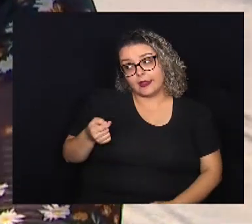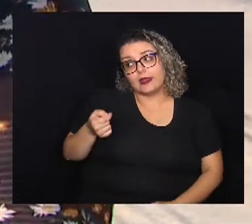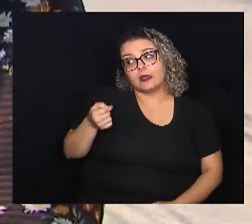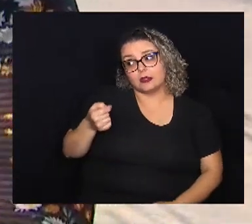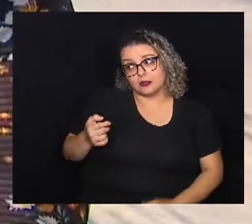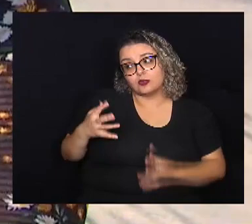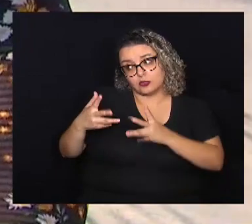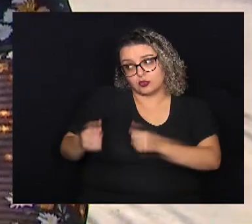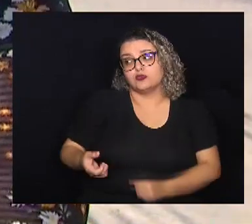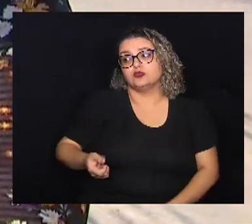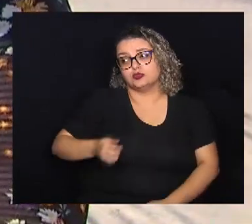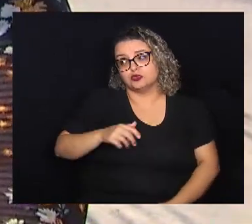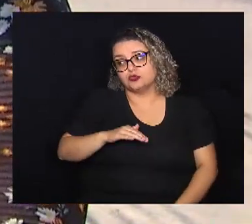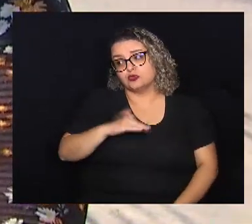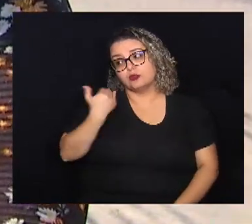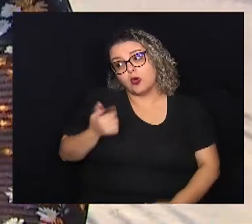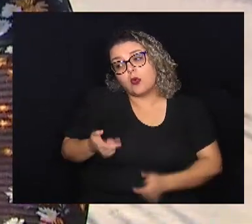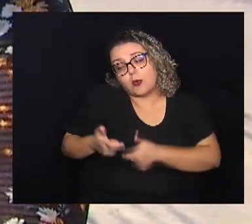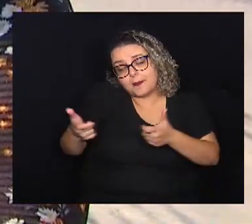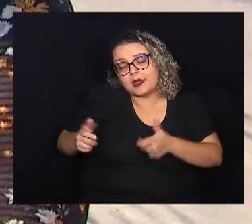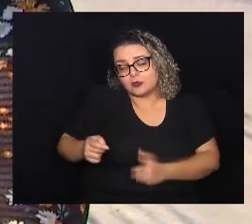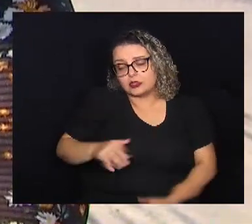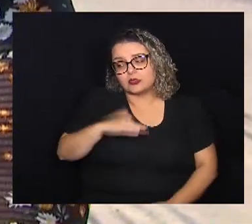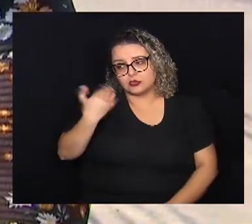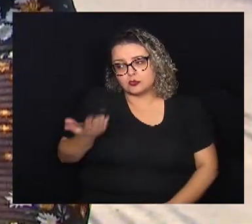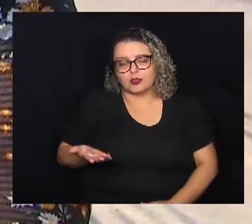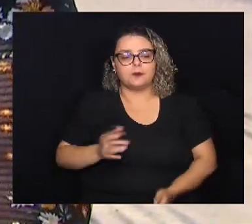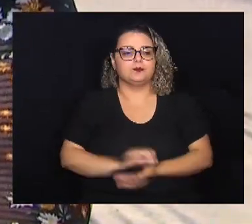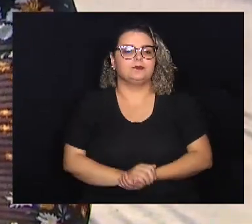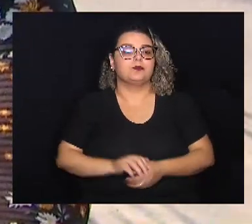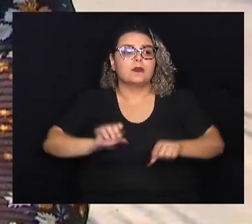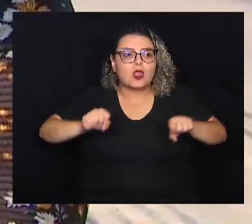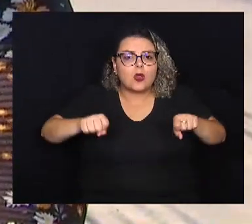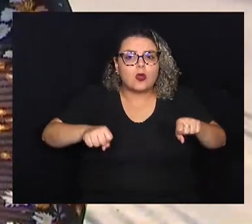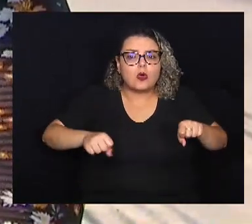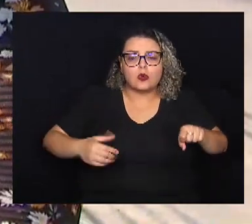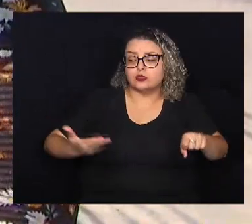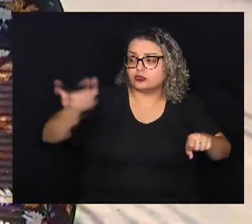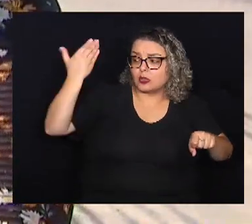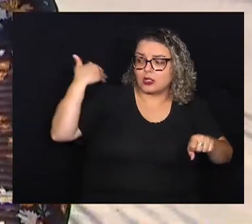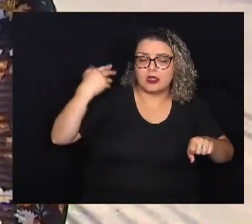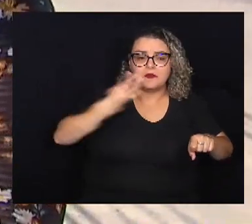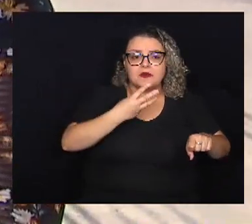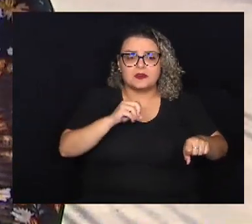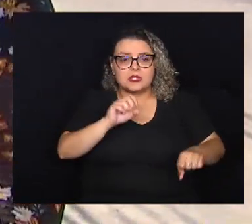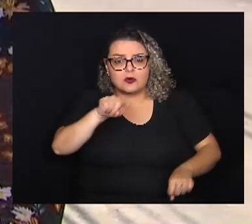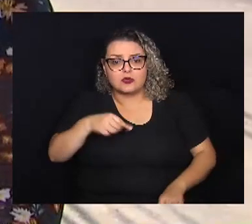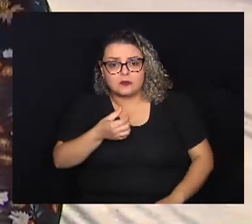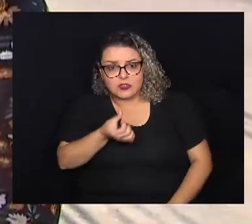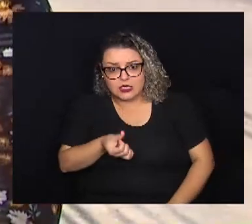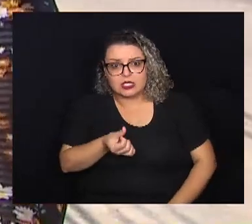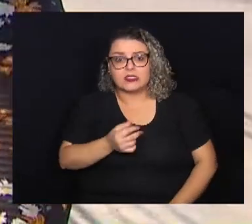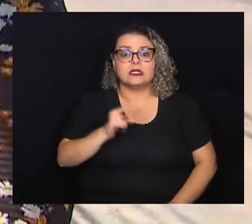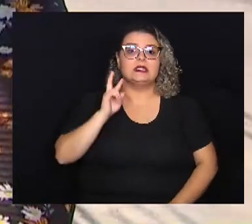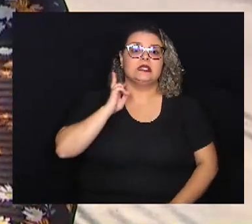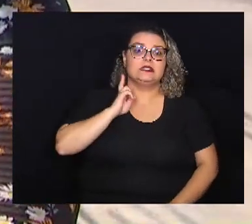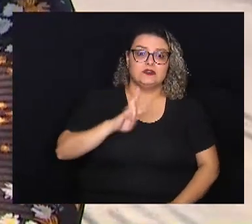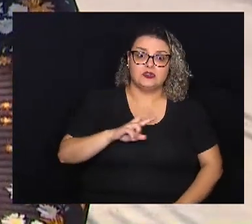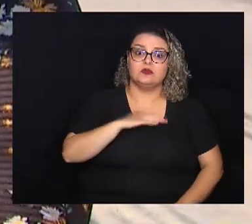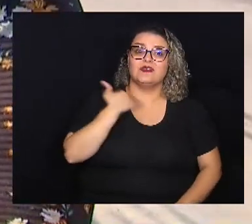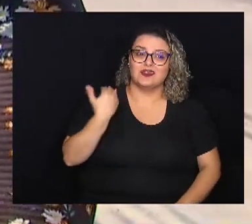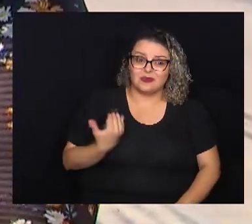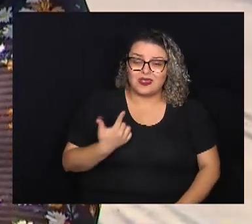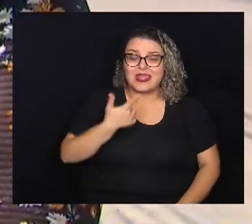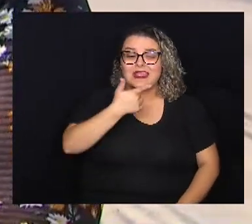motociclistas, né? Motociclistas ou garupas apresentam aí 38,6% das vítimas fatais. Foram